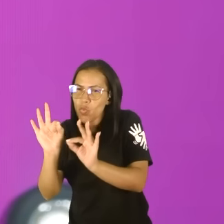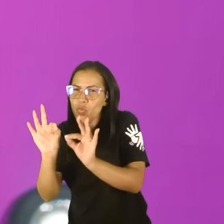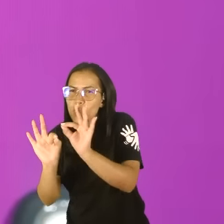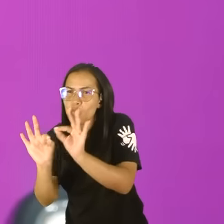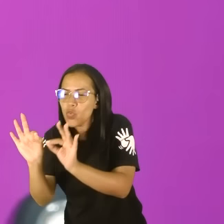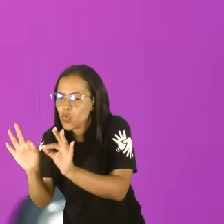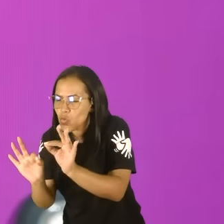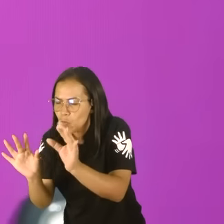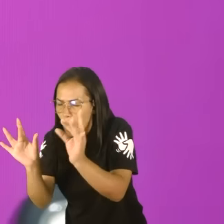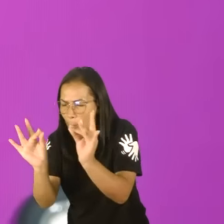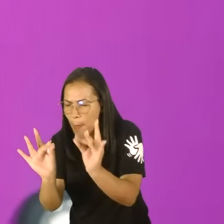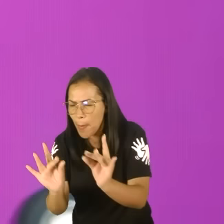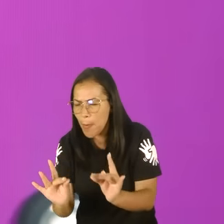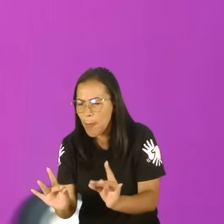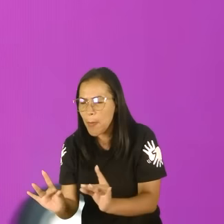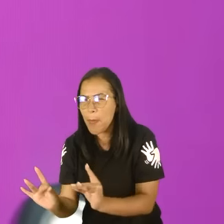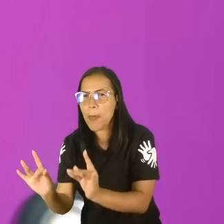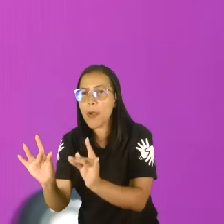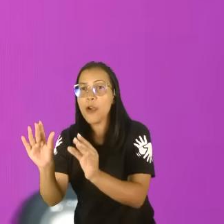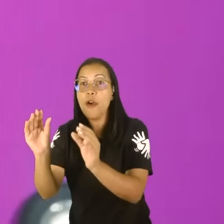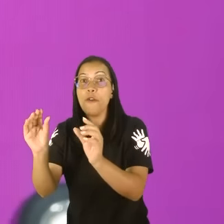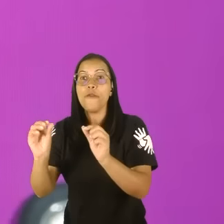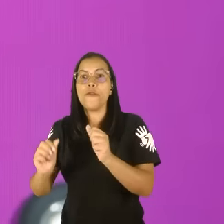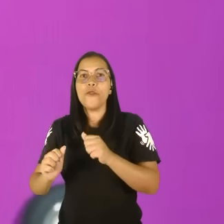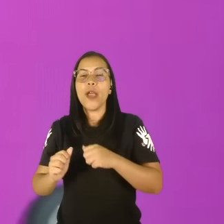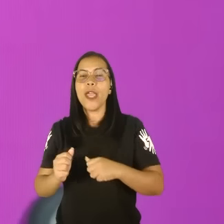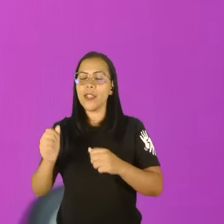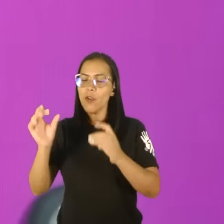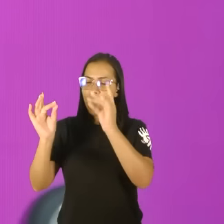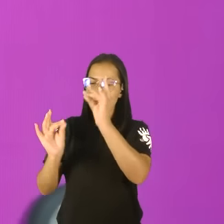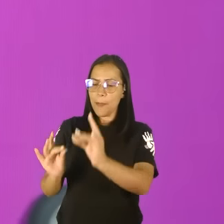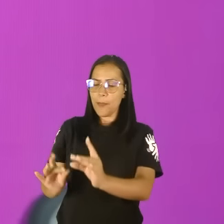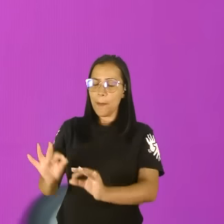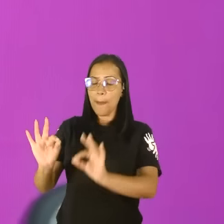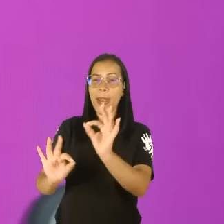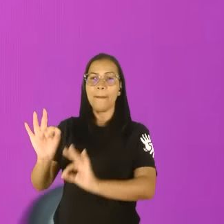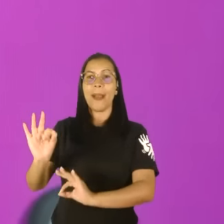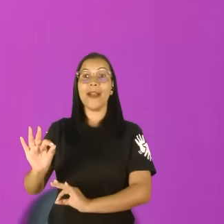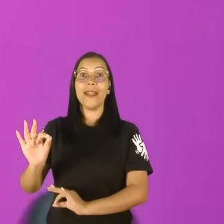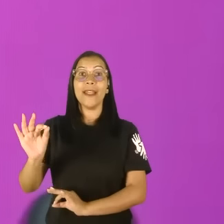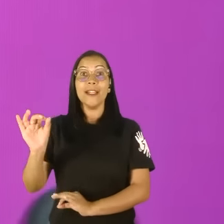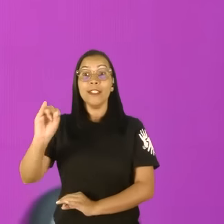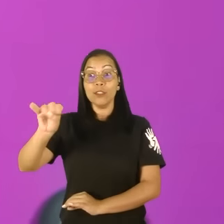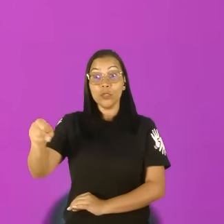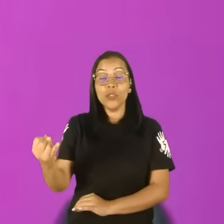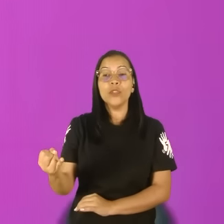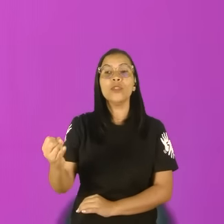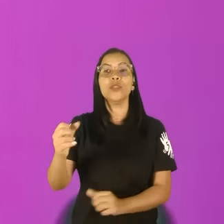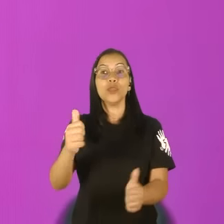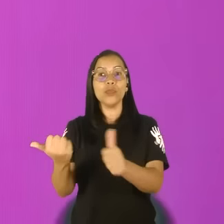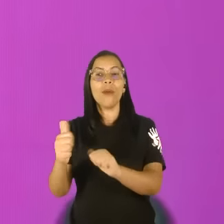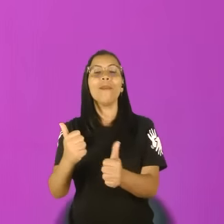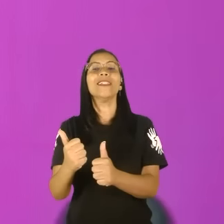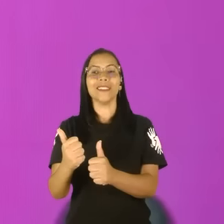Eu sei que numa fase como a nossa, de rede social, de fotos, a gente tem muita pressa